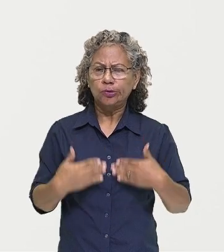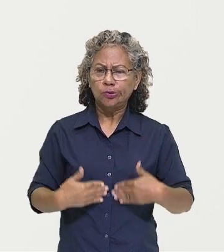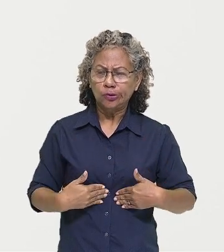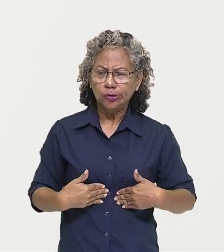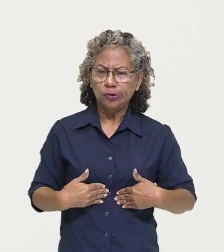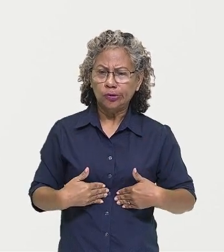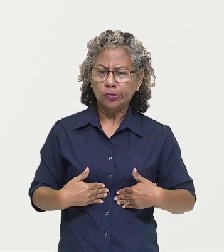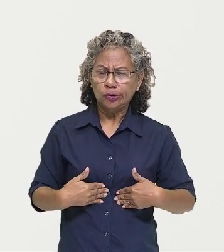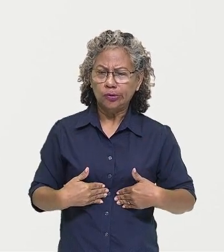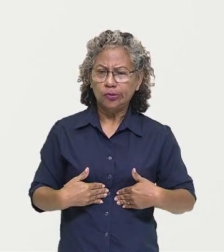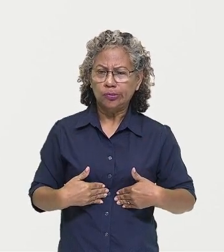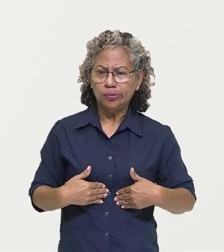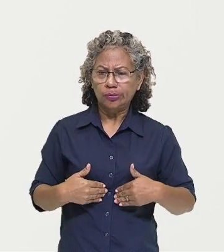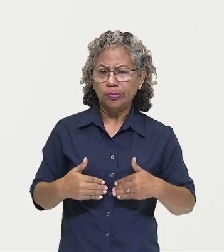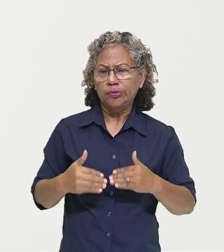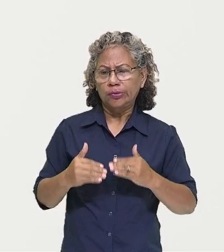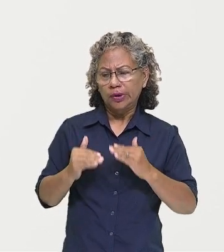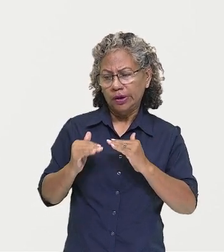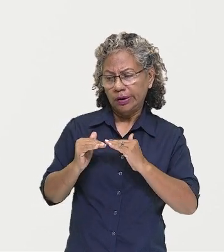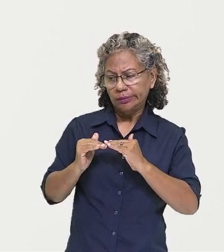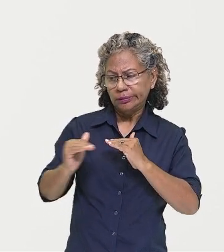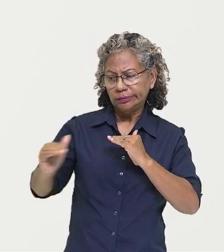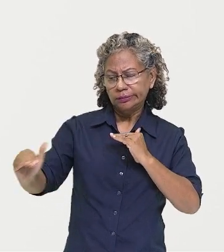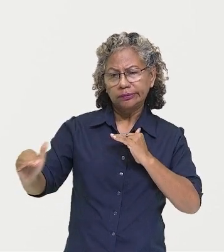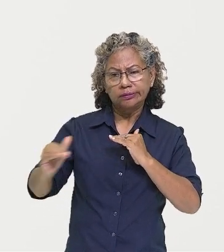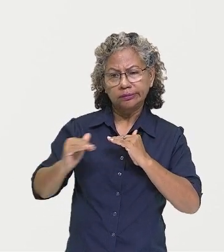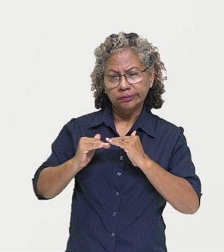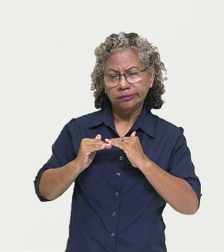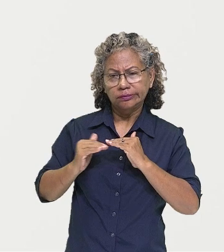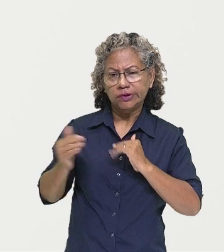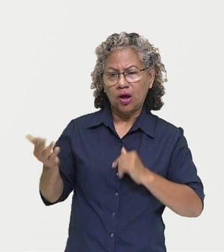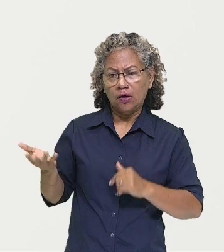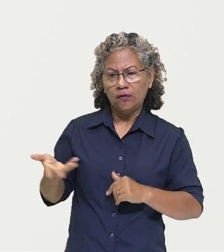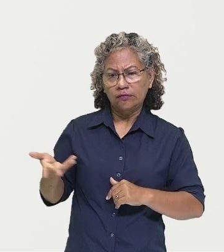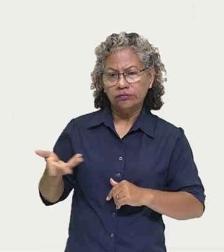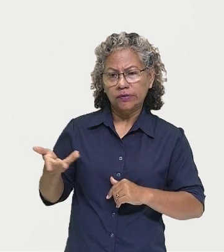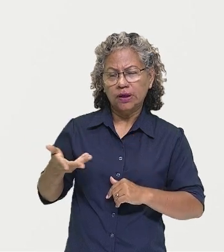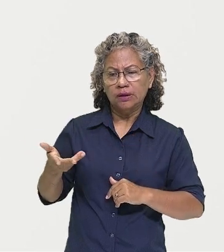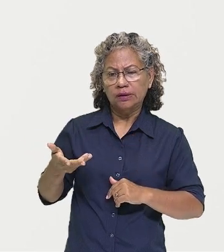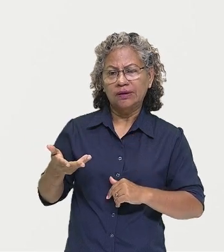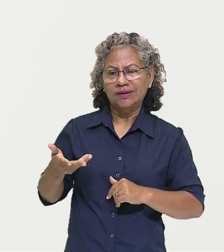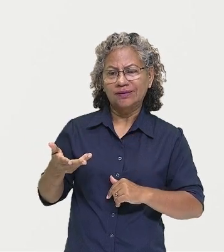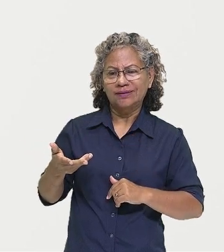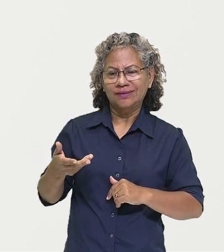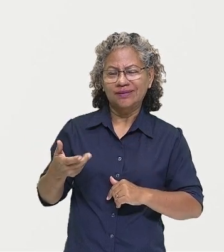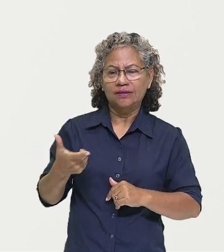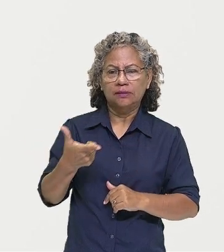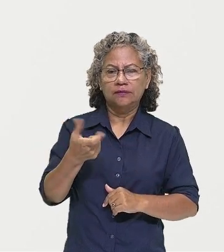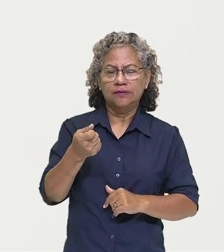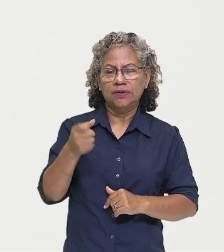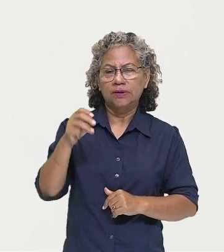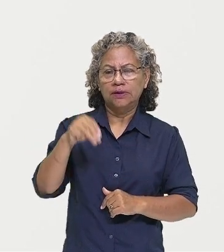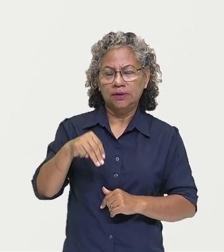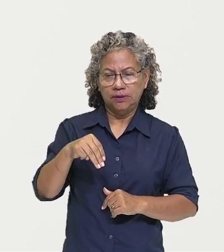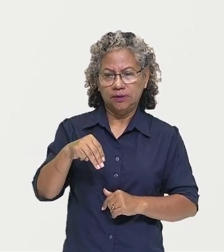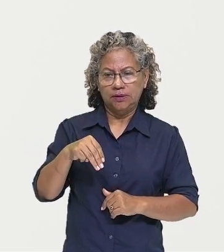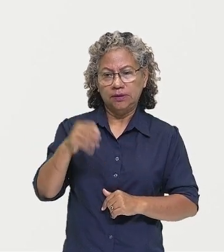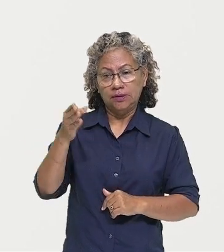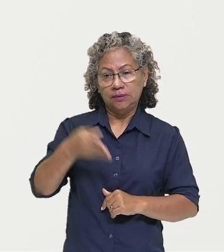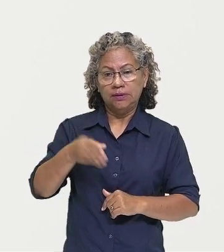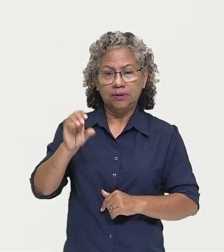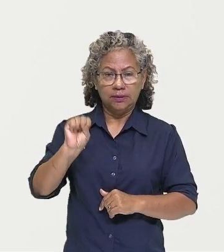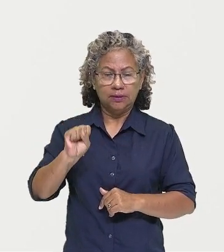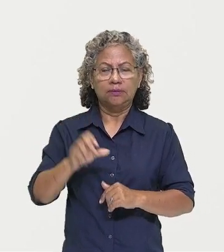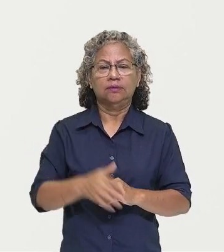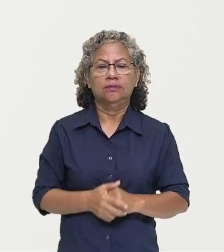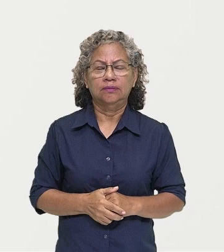desloca-se em linha reta, com velocidade que aumenta 20 metros por segundo,